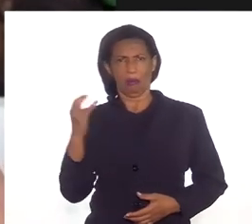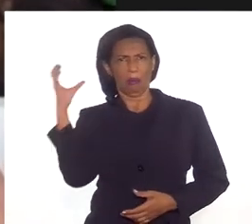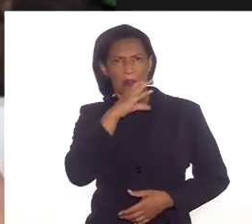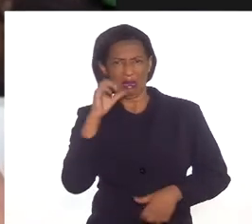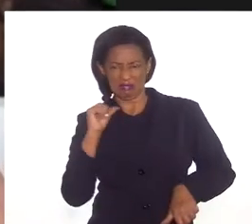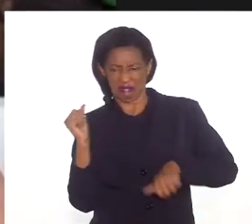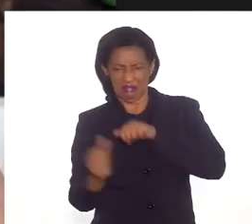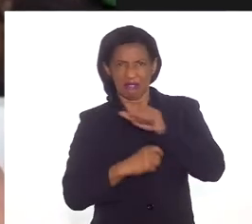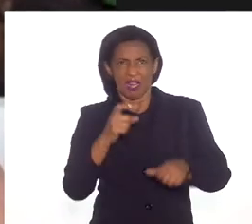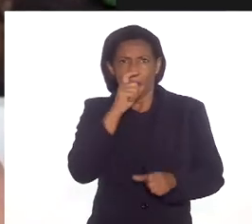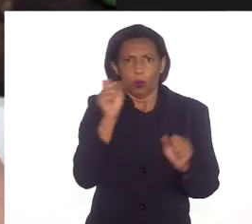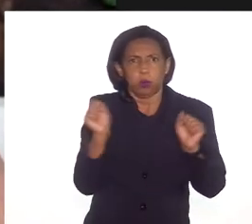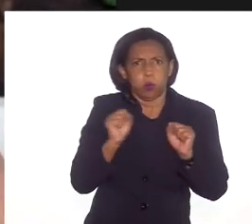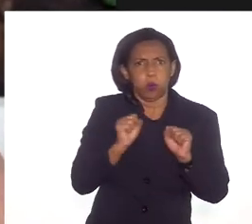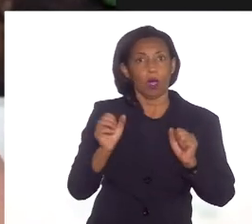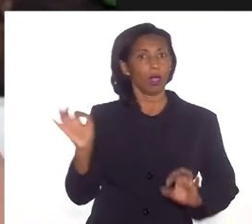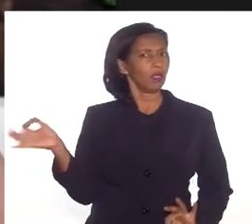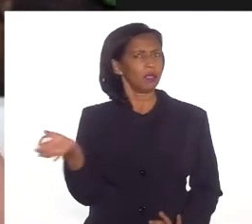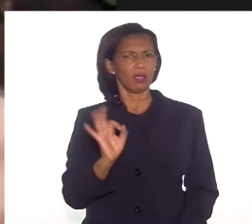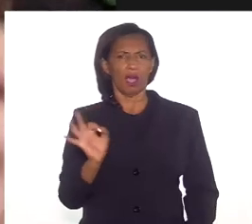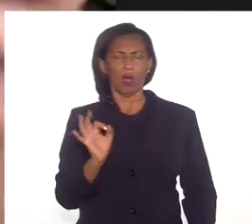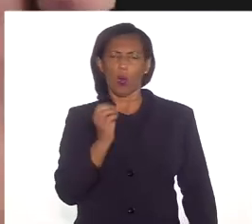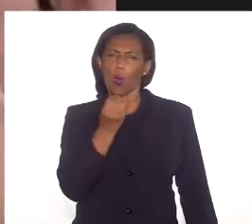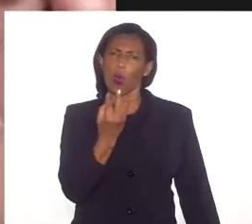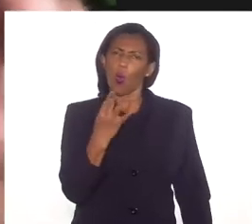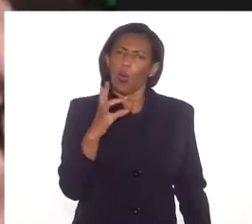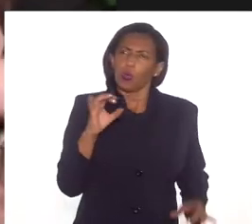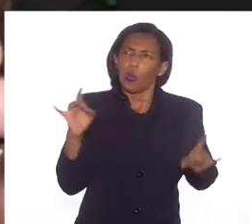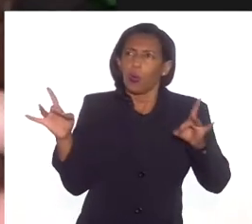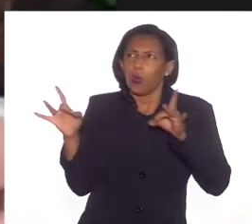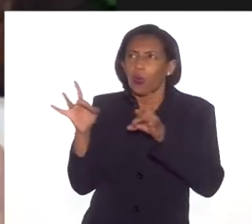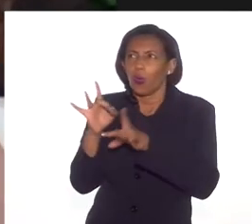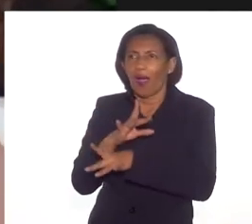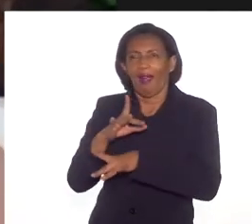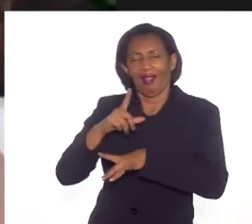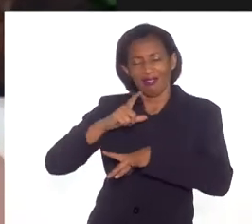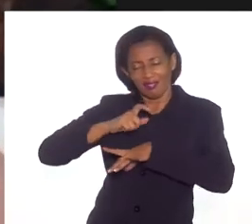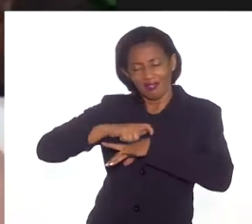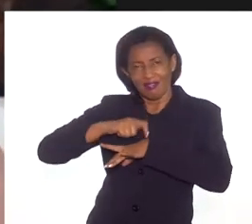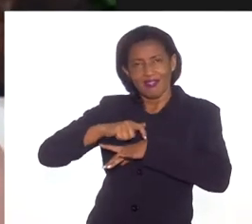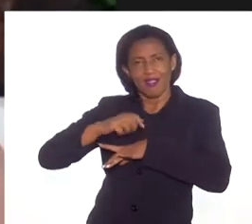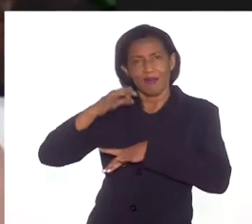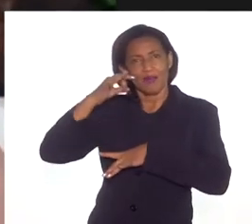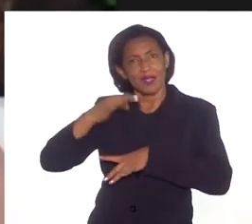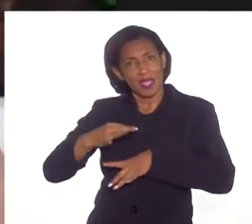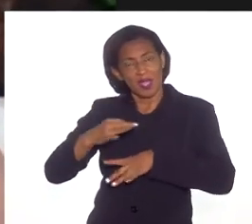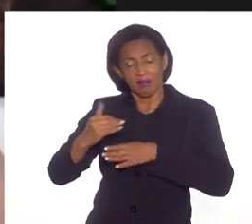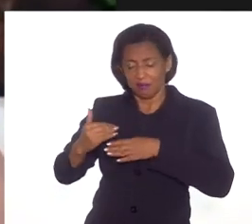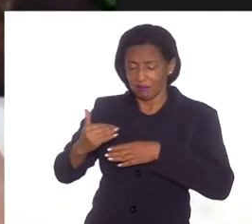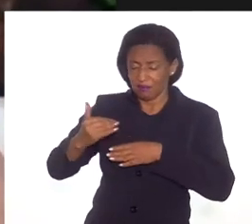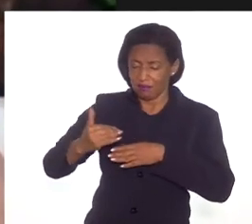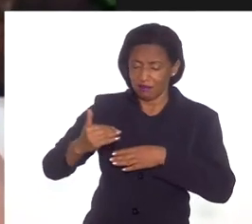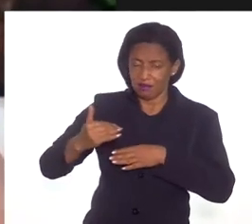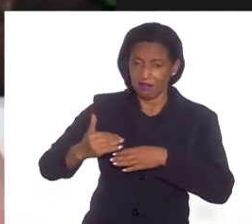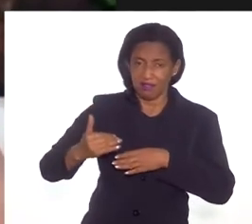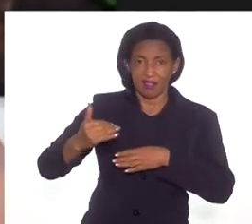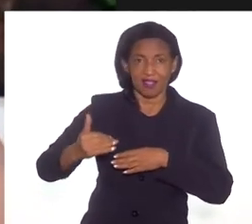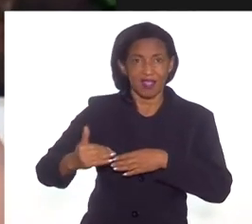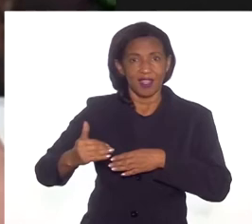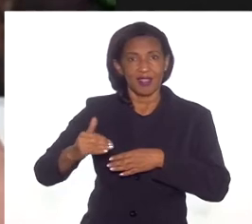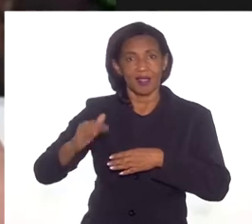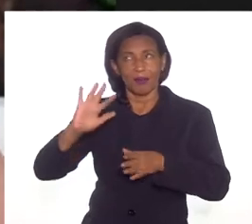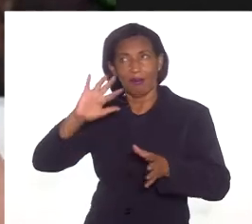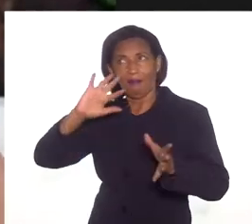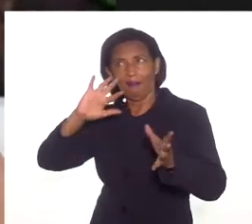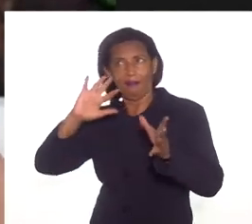de virar inverno. O outono, ele tem que ser outono plenamente, Porque daqui a pouquinho ele deixa de ser outono